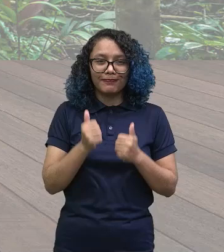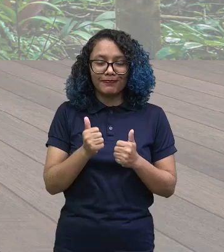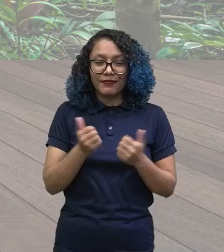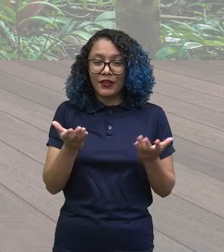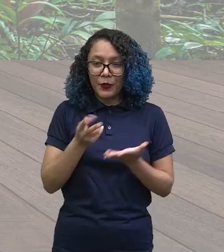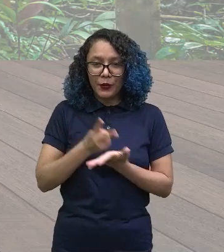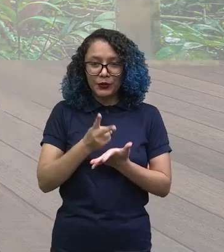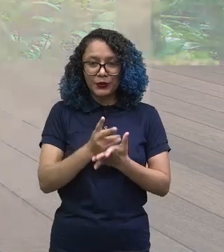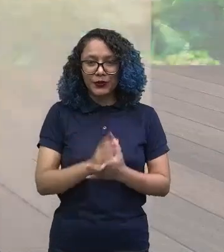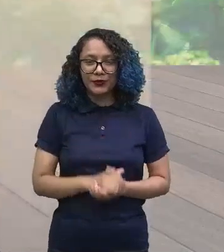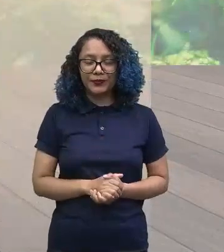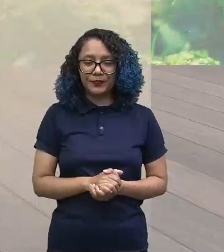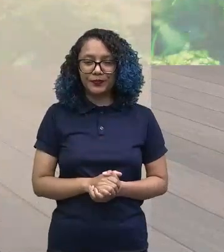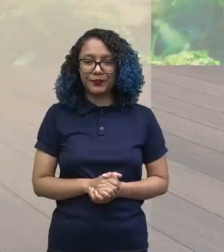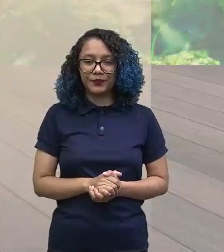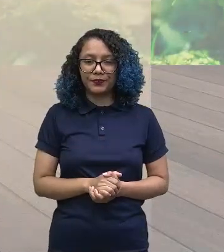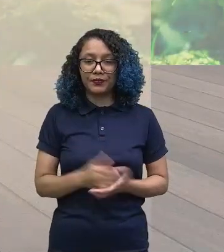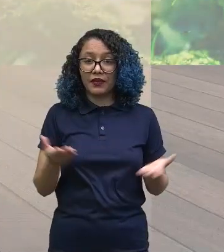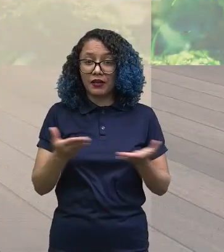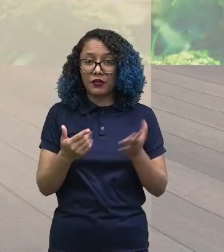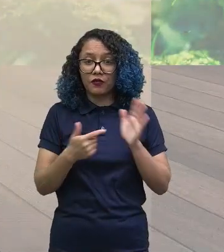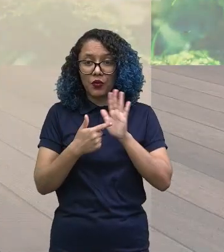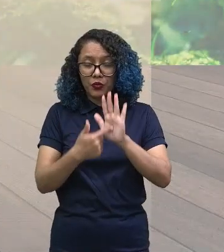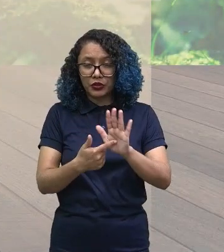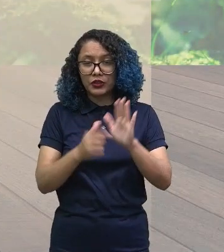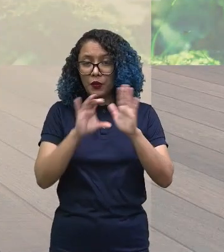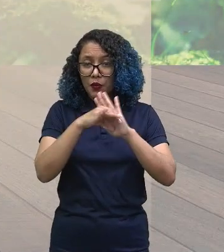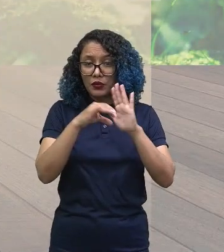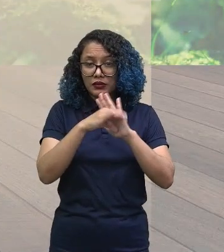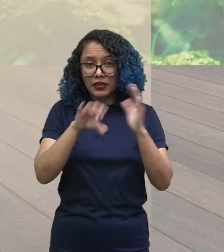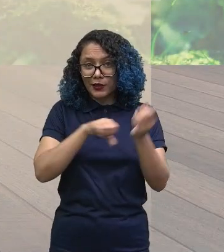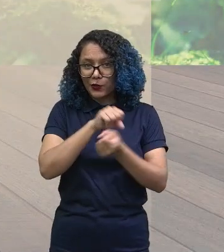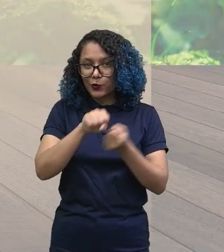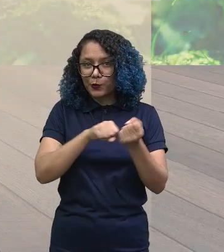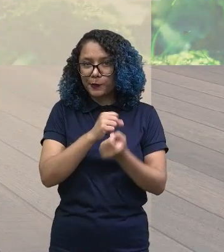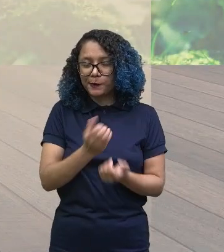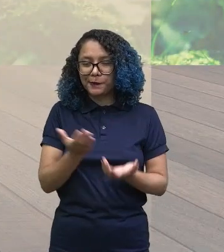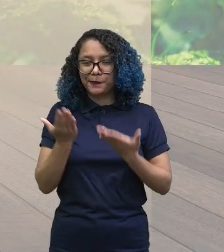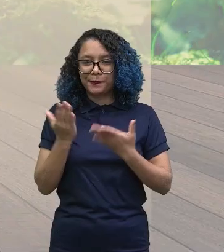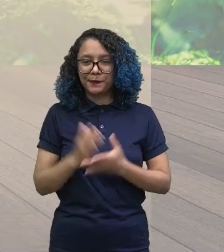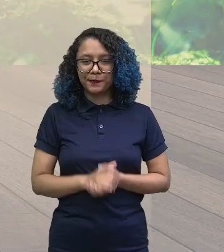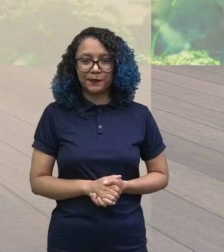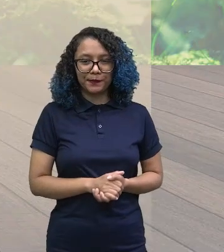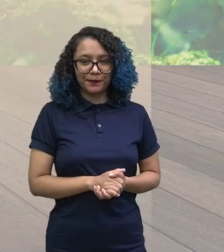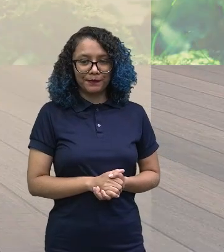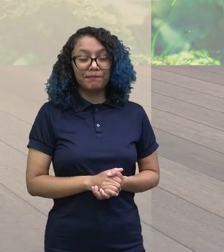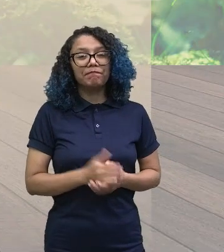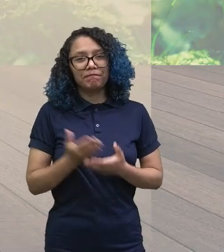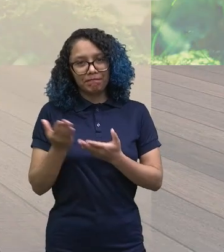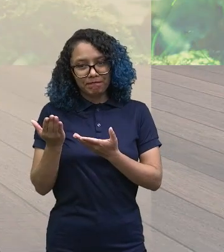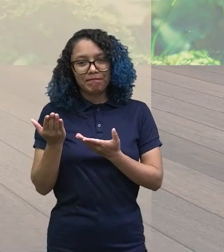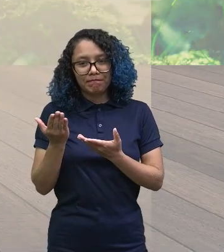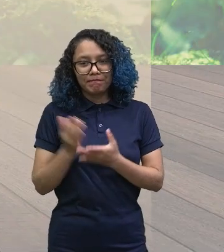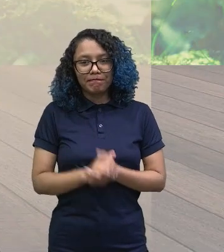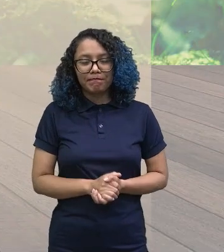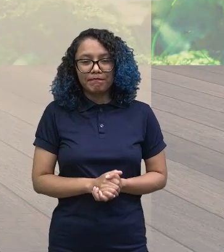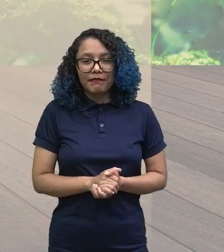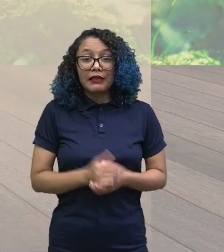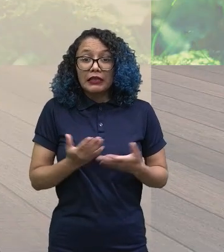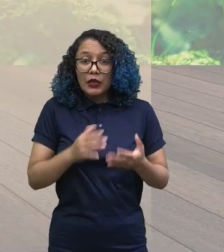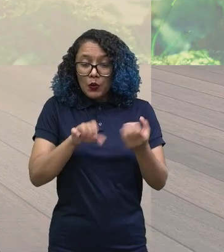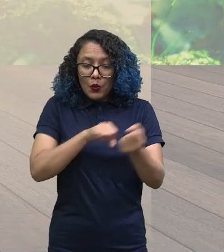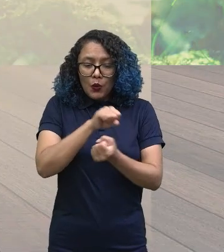Bora avançar? E agora a gente vai conhecer um pouquinho do conceito de sustentabilidade, né, Dayson? É isso aí, olha, a sustentabilidade é